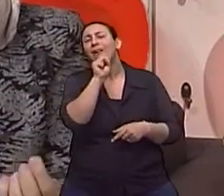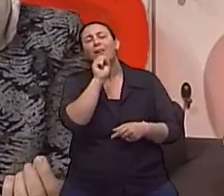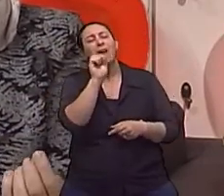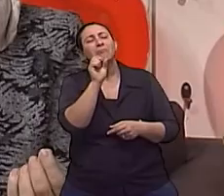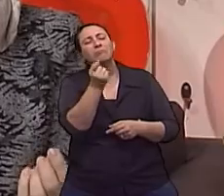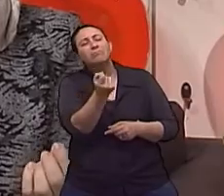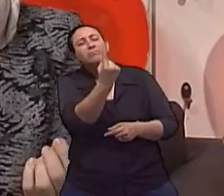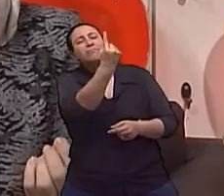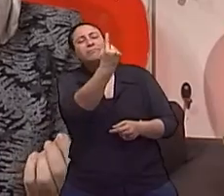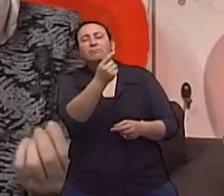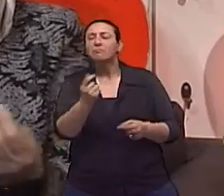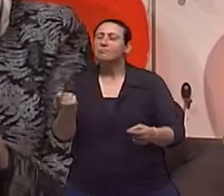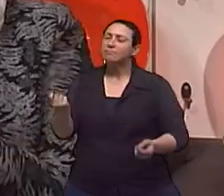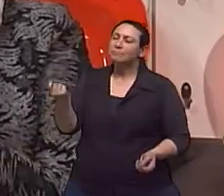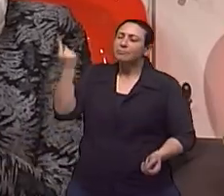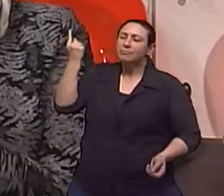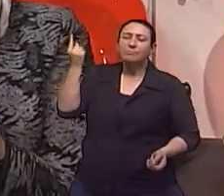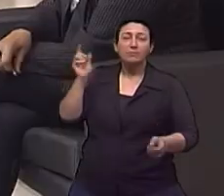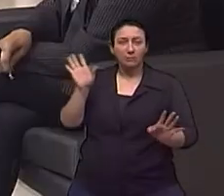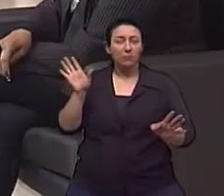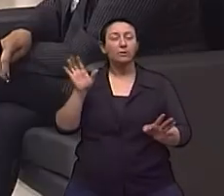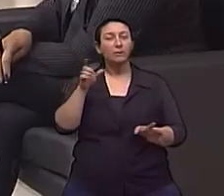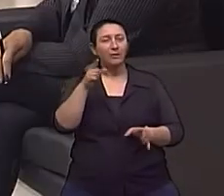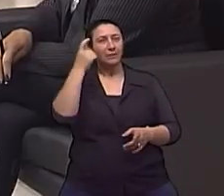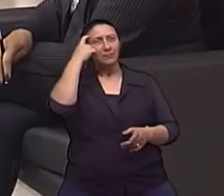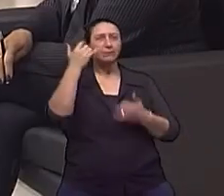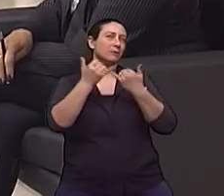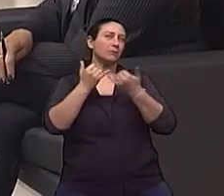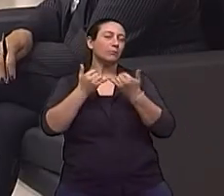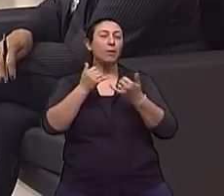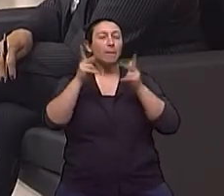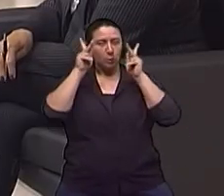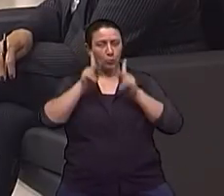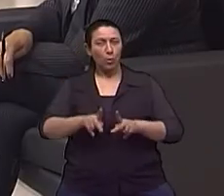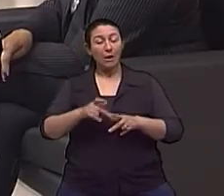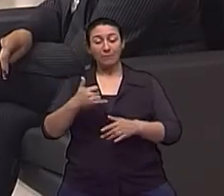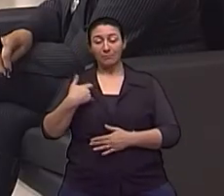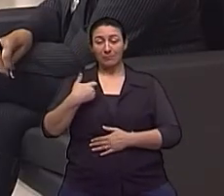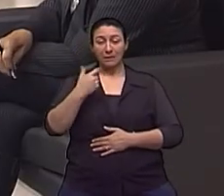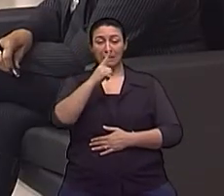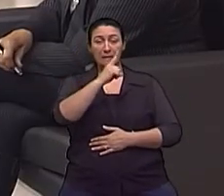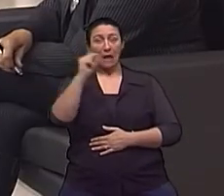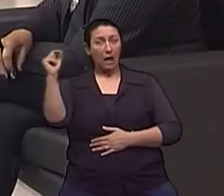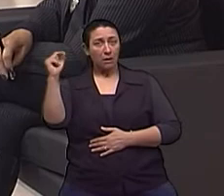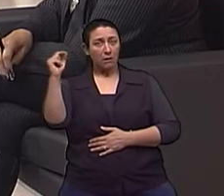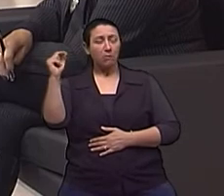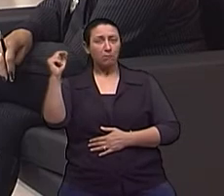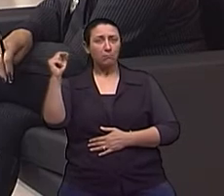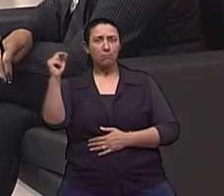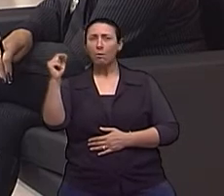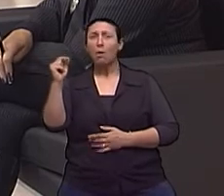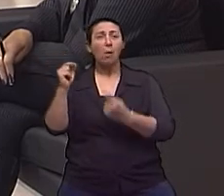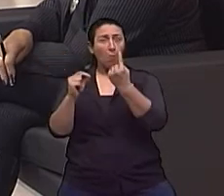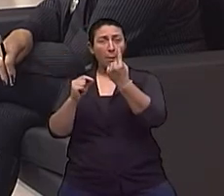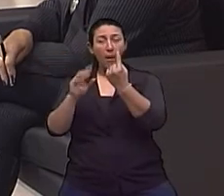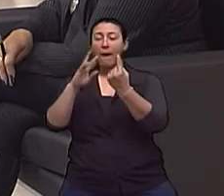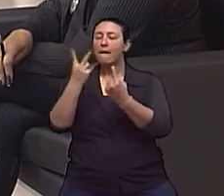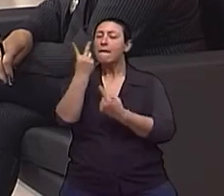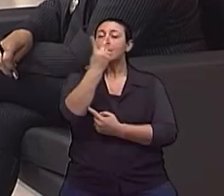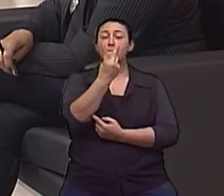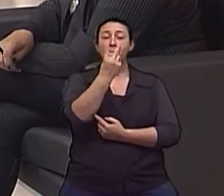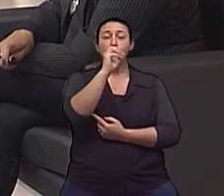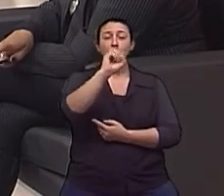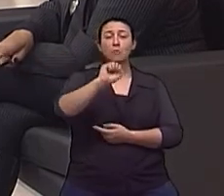população por exemplos uma uma pessoa Centenária alguns anos atrás era uma em 20 milhões